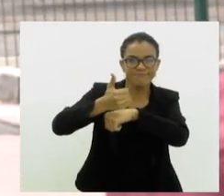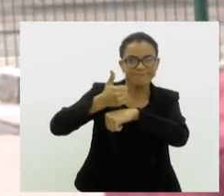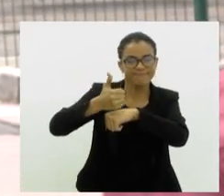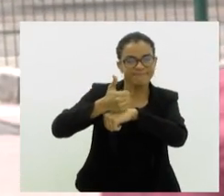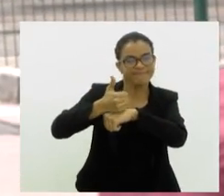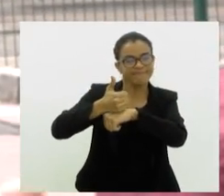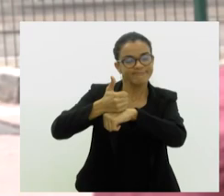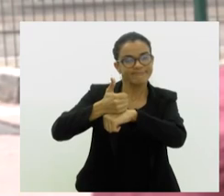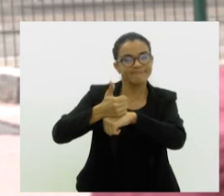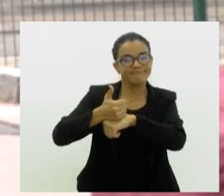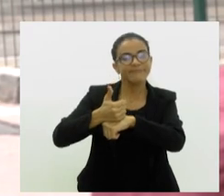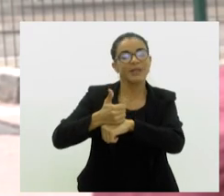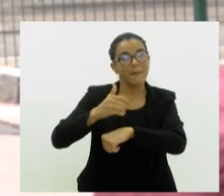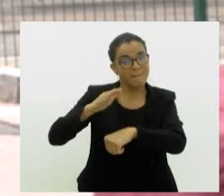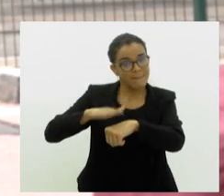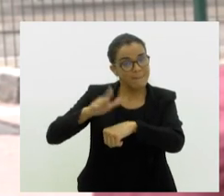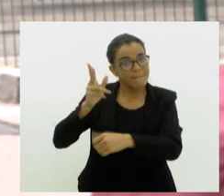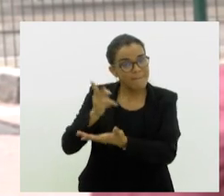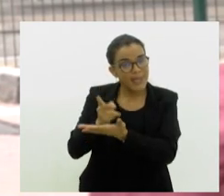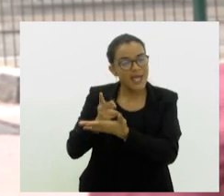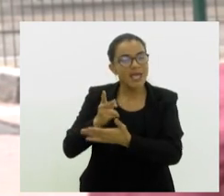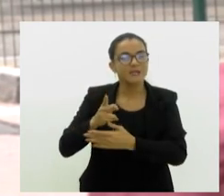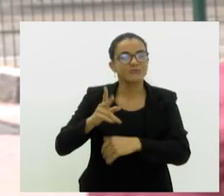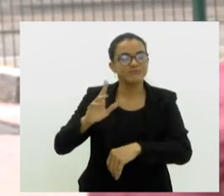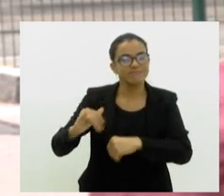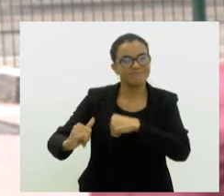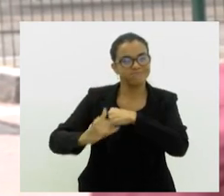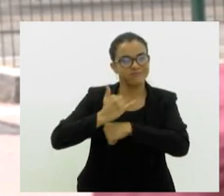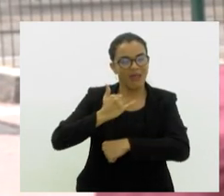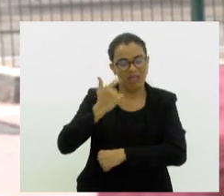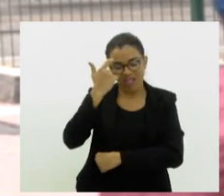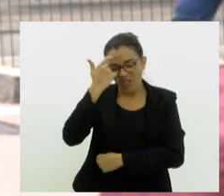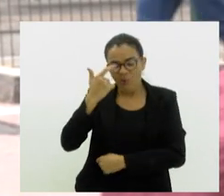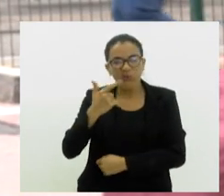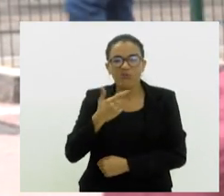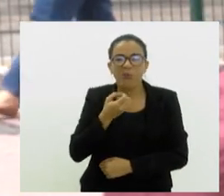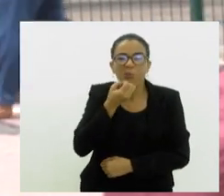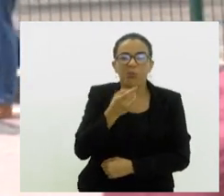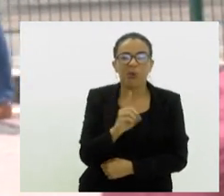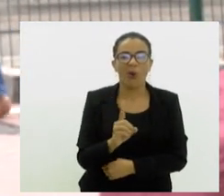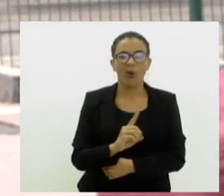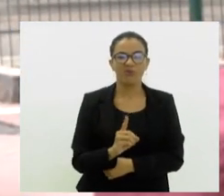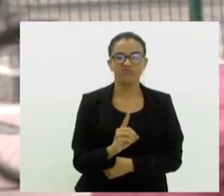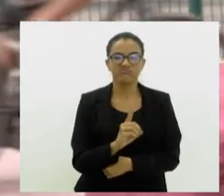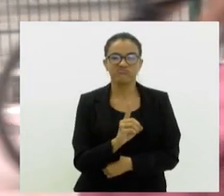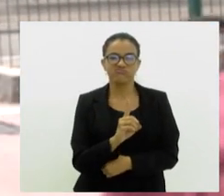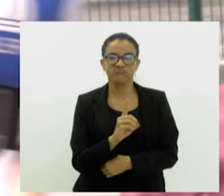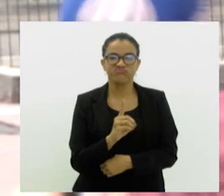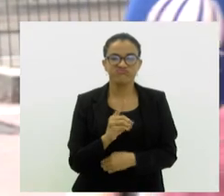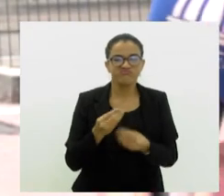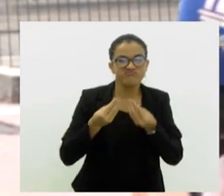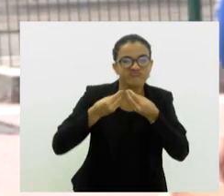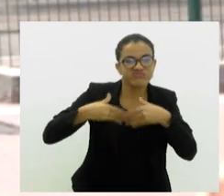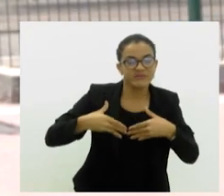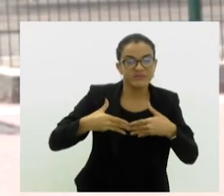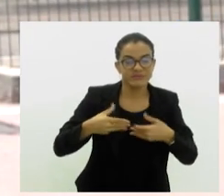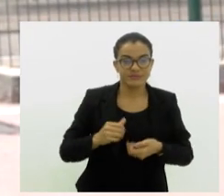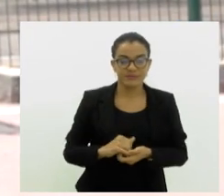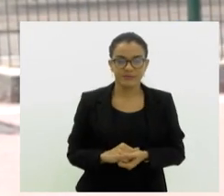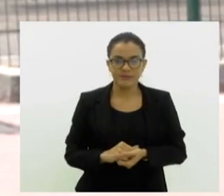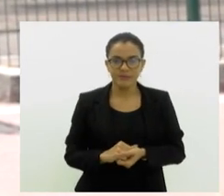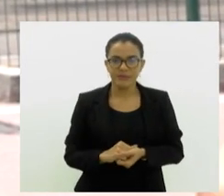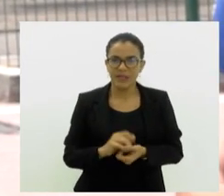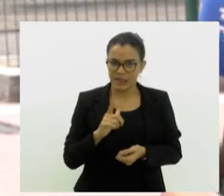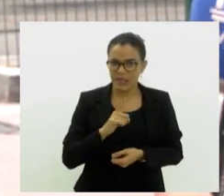muita excelência, que justamente sofre dessa síndrome de achar que não está fazendo com qualidade aquilo que se propôs fazer. Doutor, existe alguma